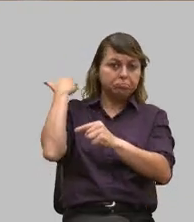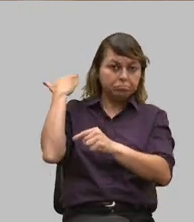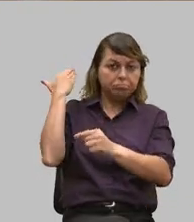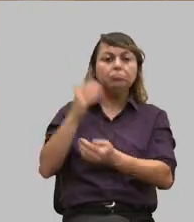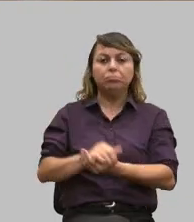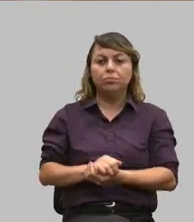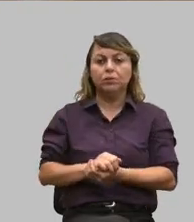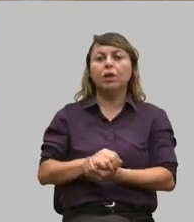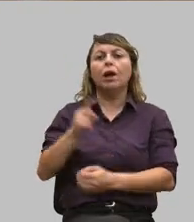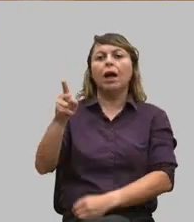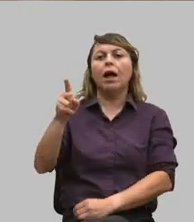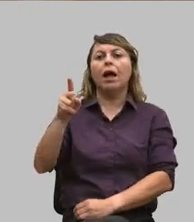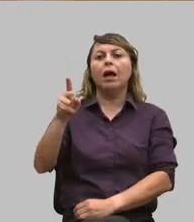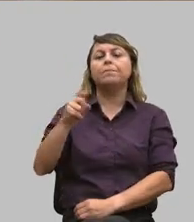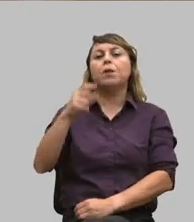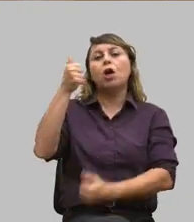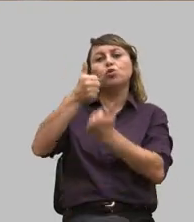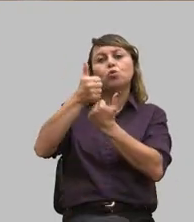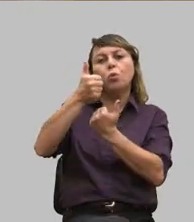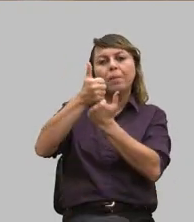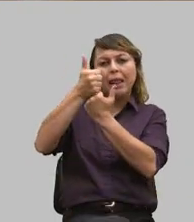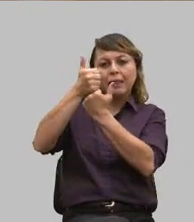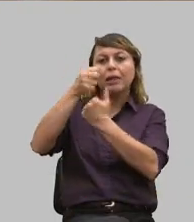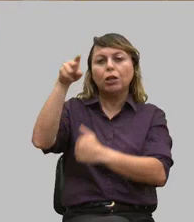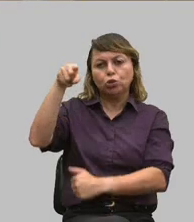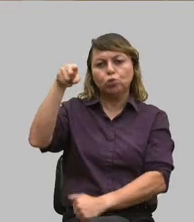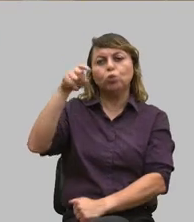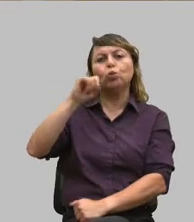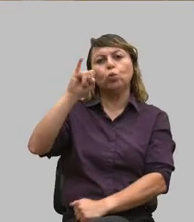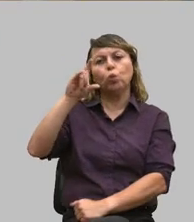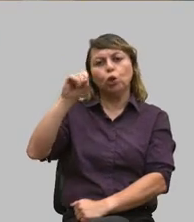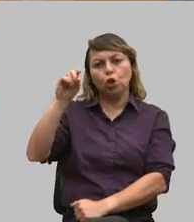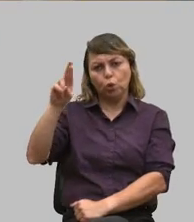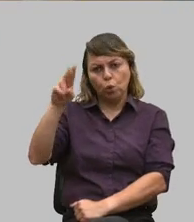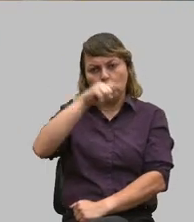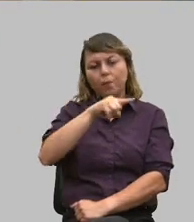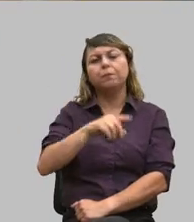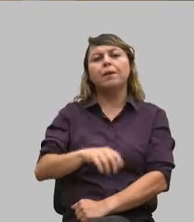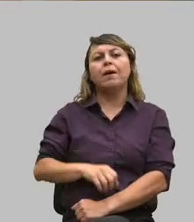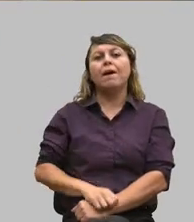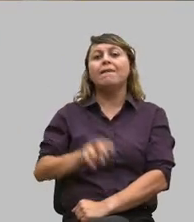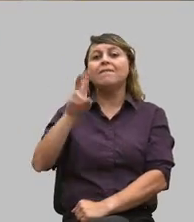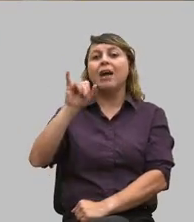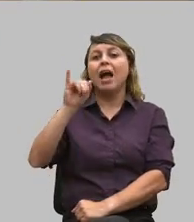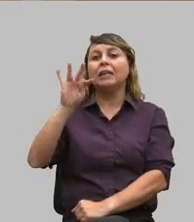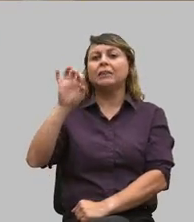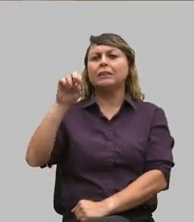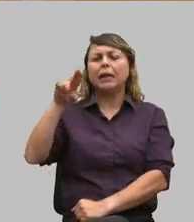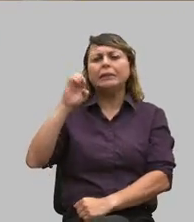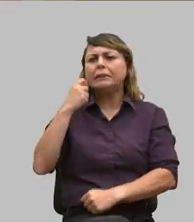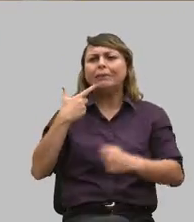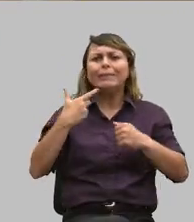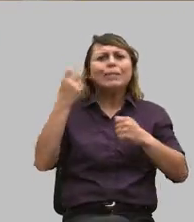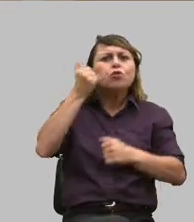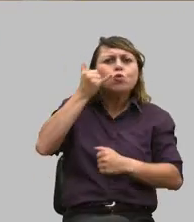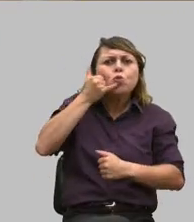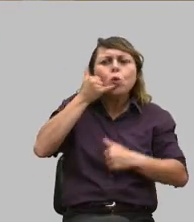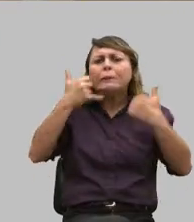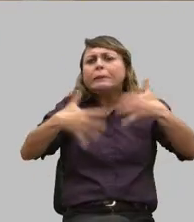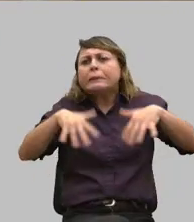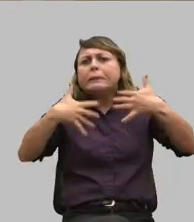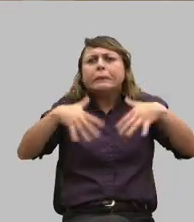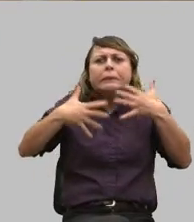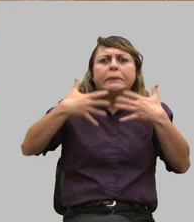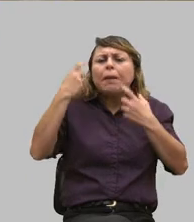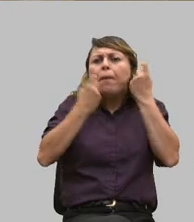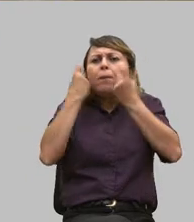do Igor ras ela a maristan ela me ligou desesperada porque tinha uma senhora com